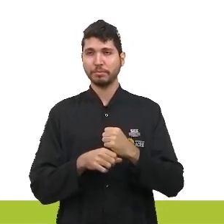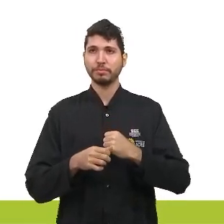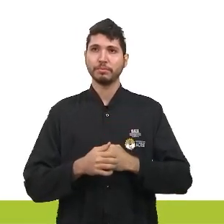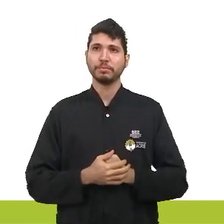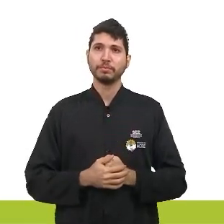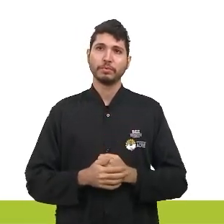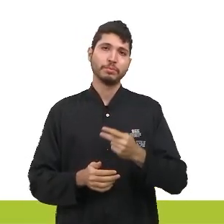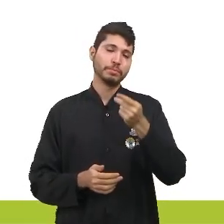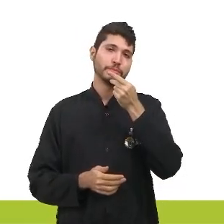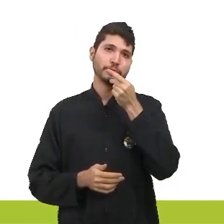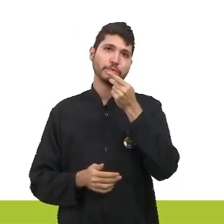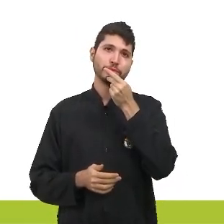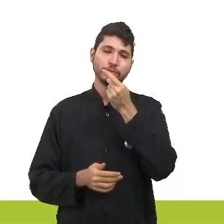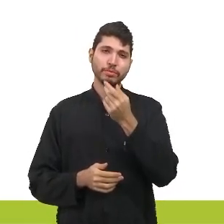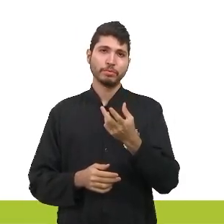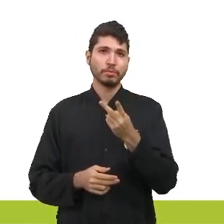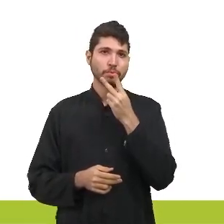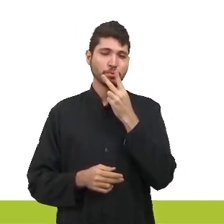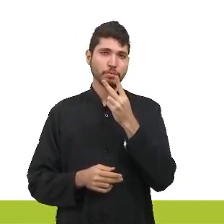fumantes.